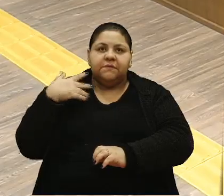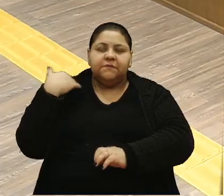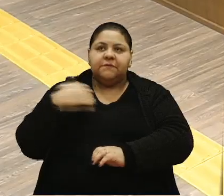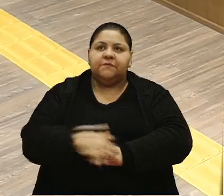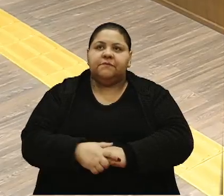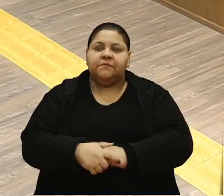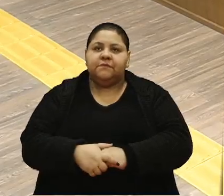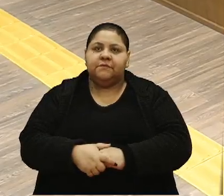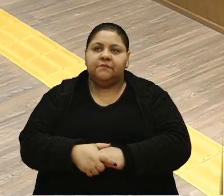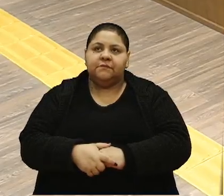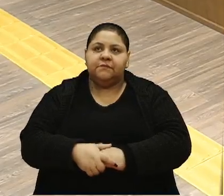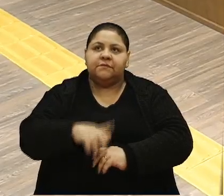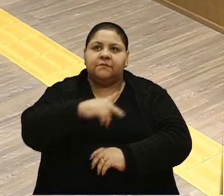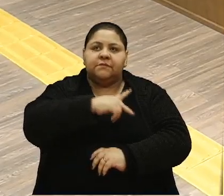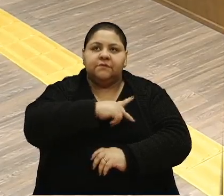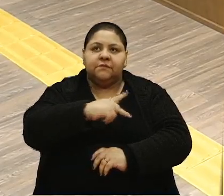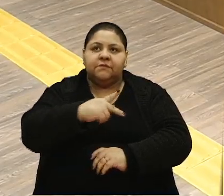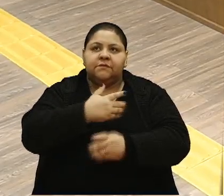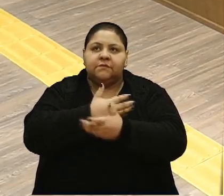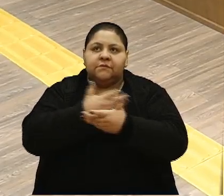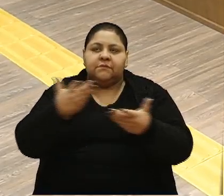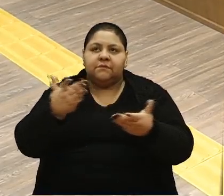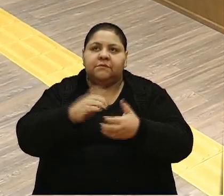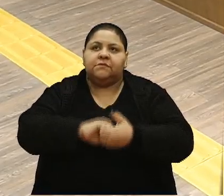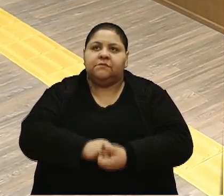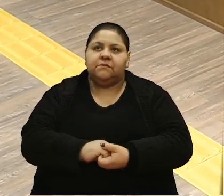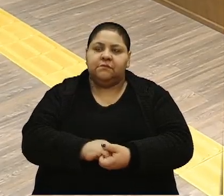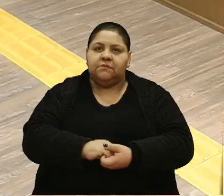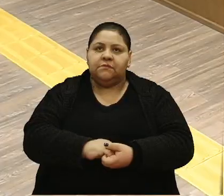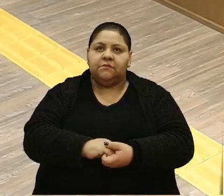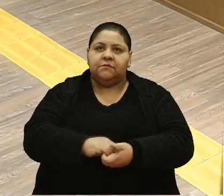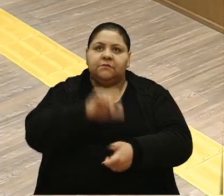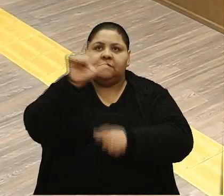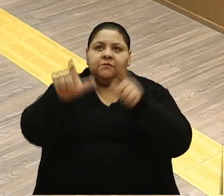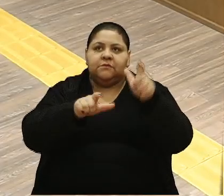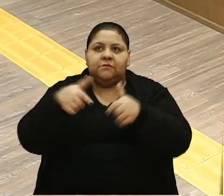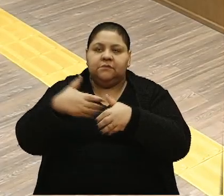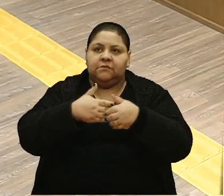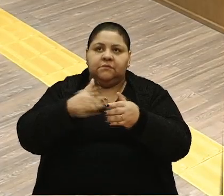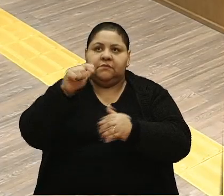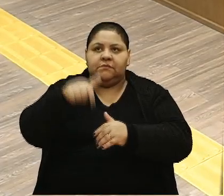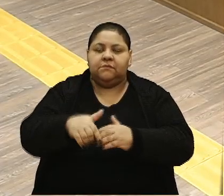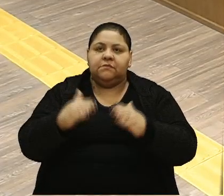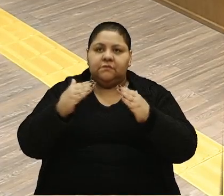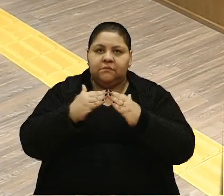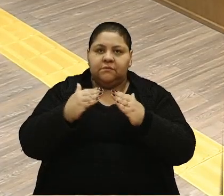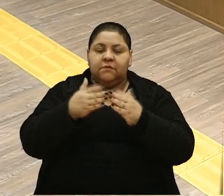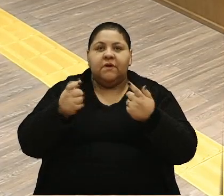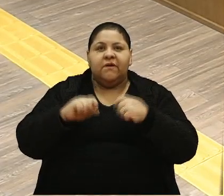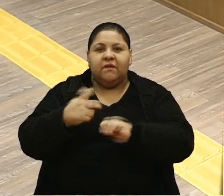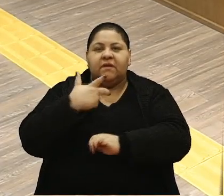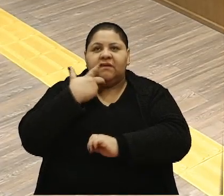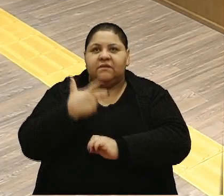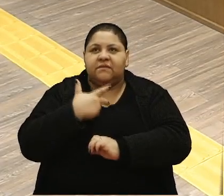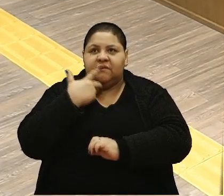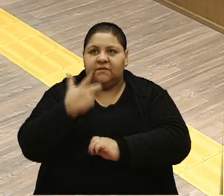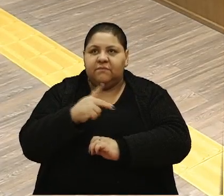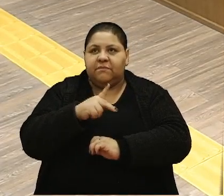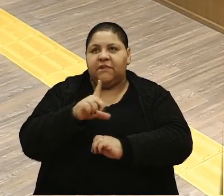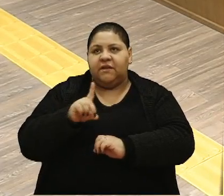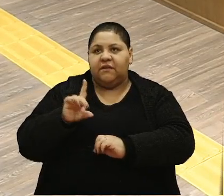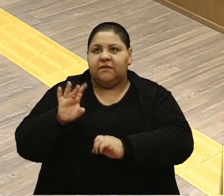Senhor presidente, nobres colegas vereadores e vereadoras, as pessoas que nos acompanham daqui de casa, não poderia deixar de saudar o